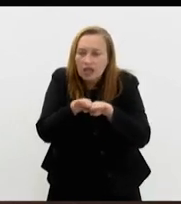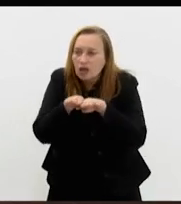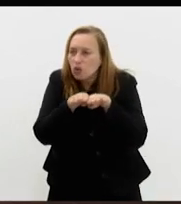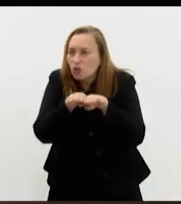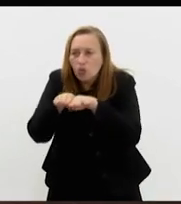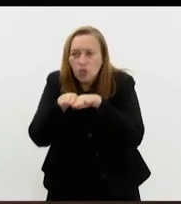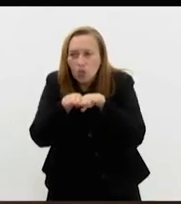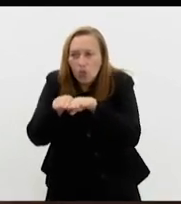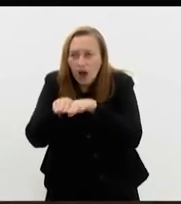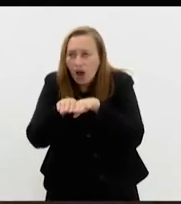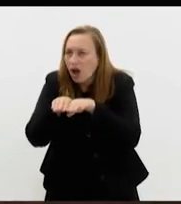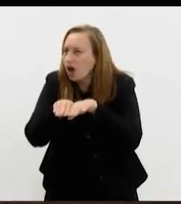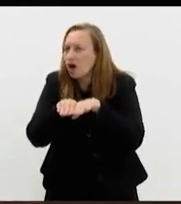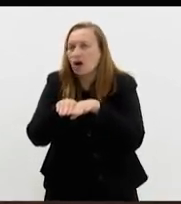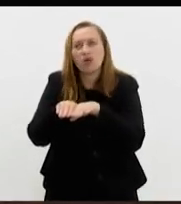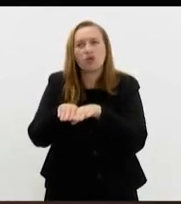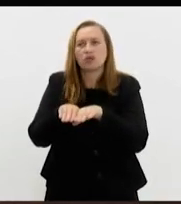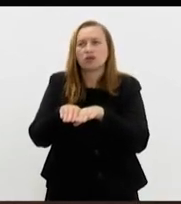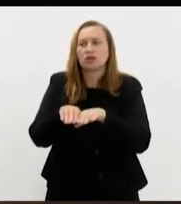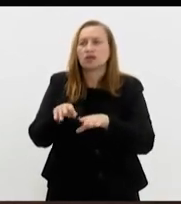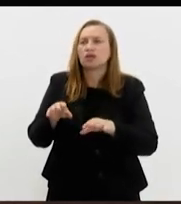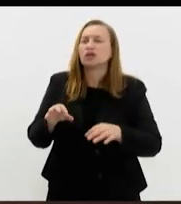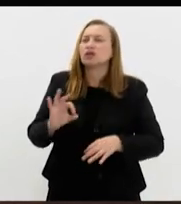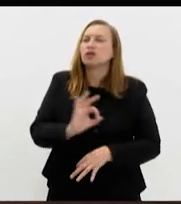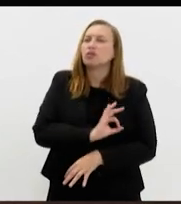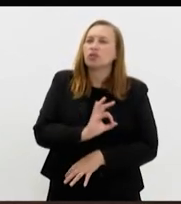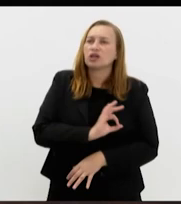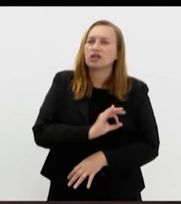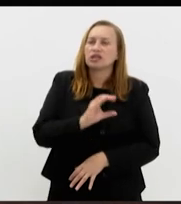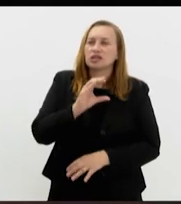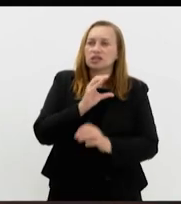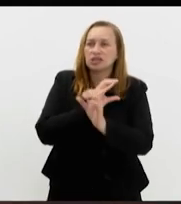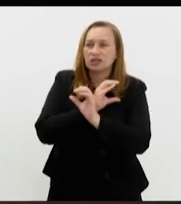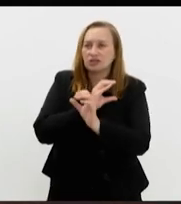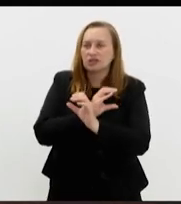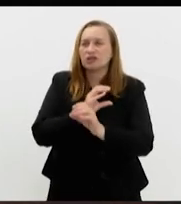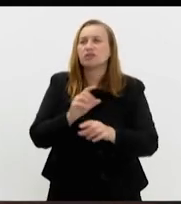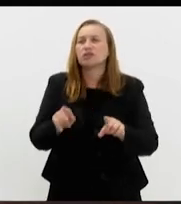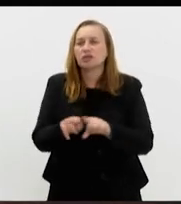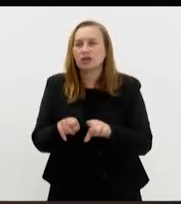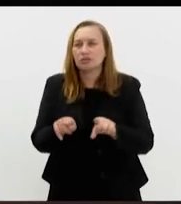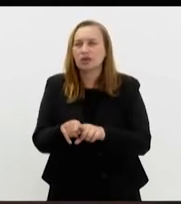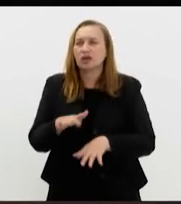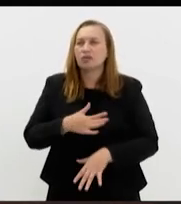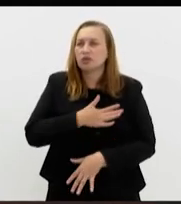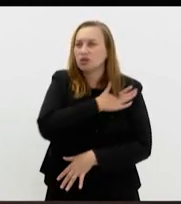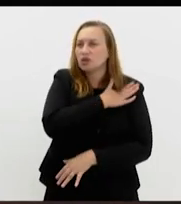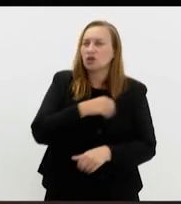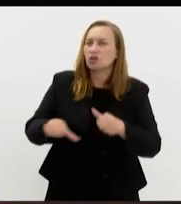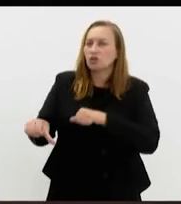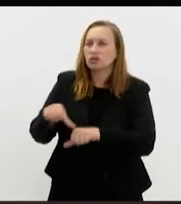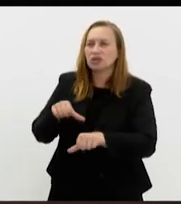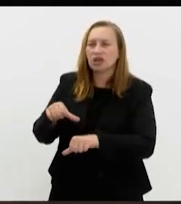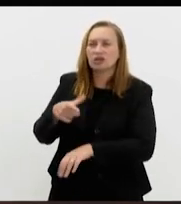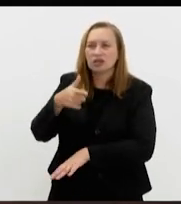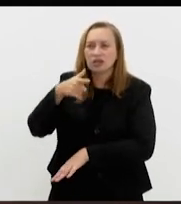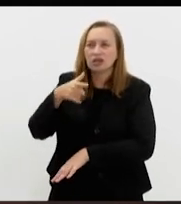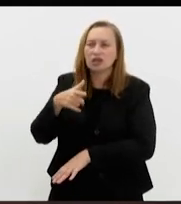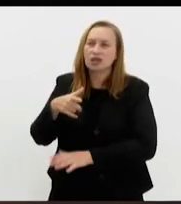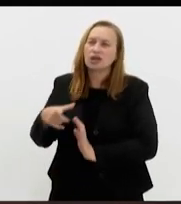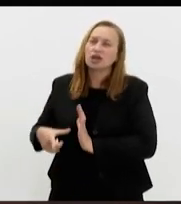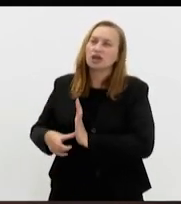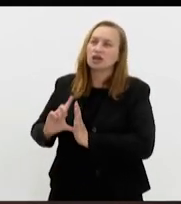mesma hierarquia da Polícia Civil e da Polícia Militar. Ao contrário do que existia antes, que era